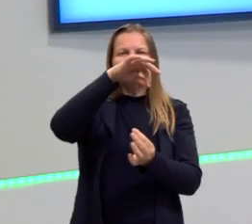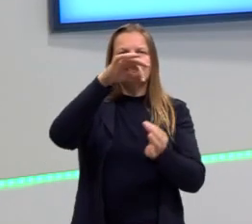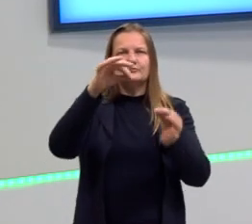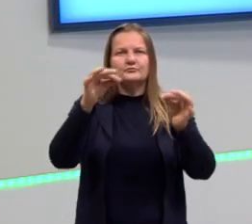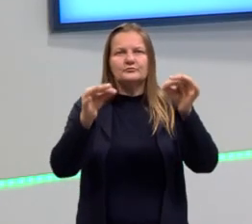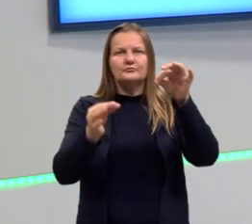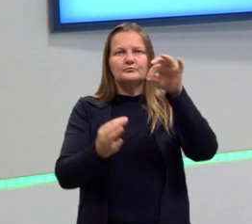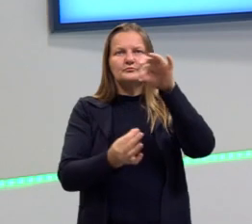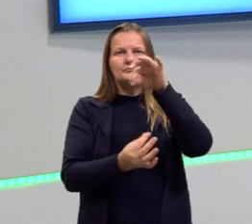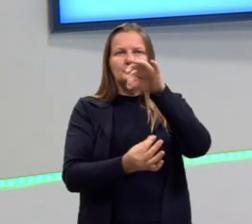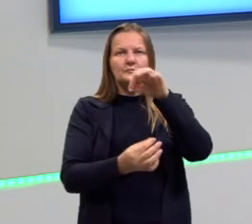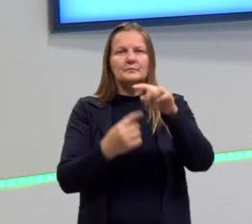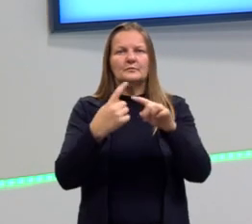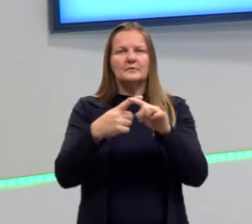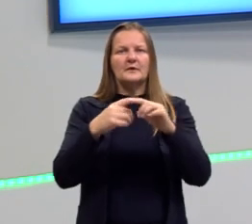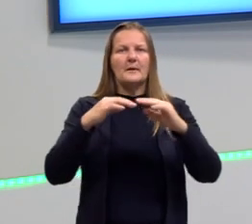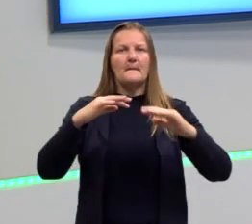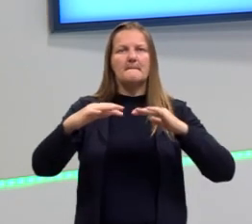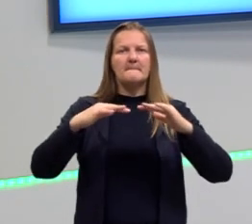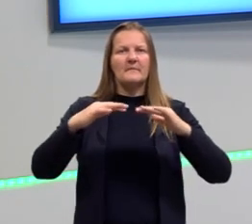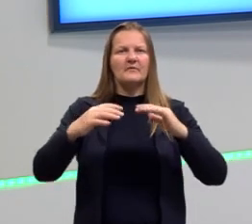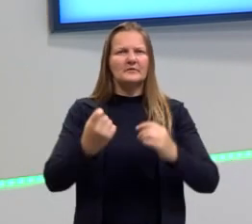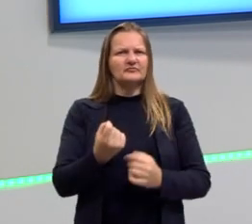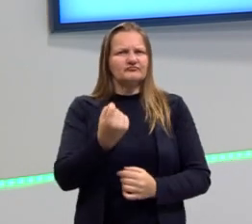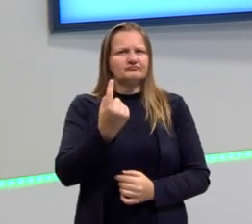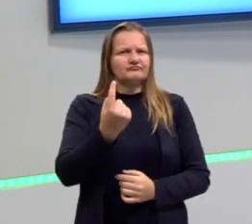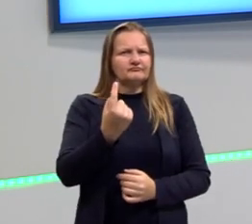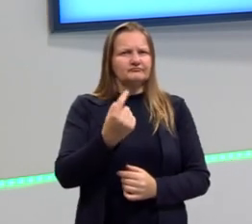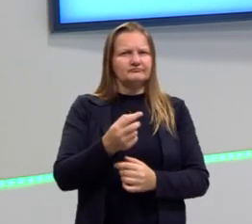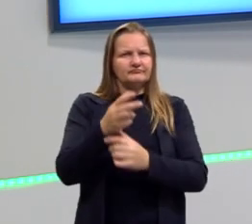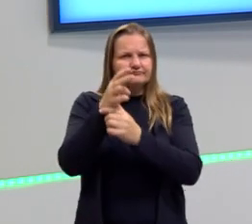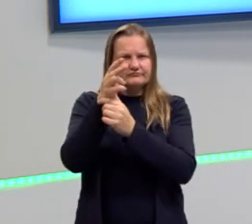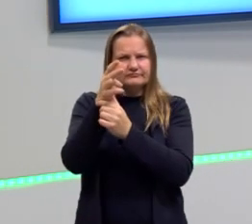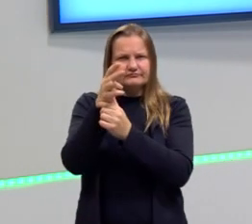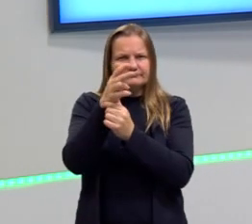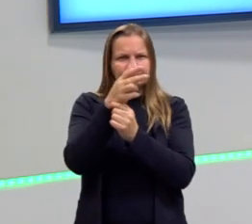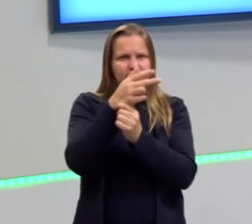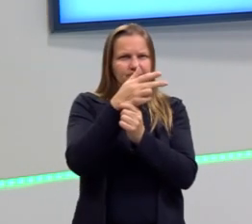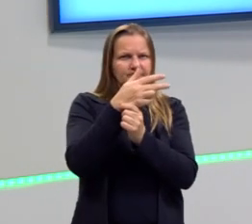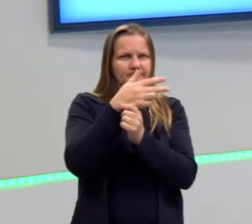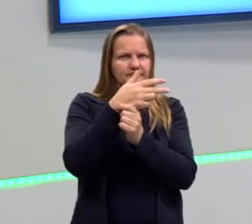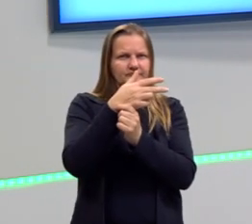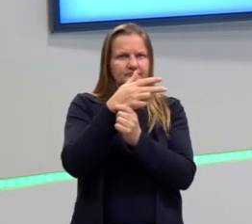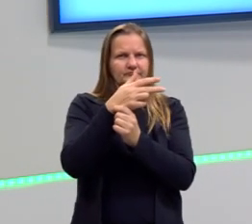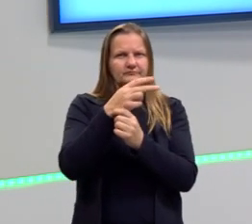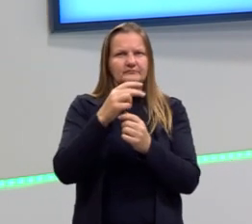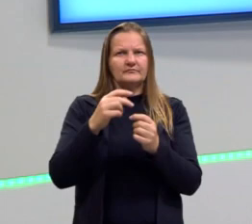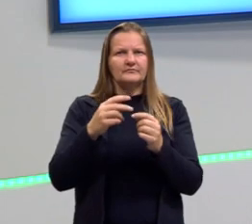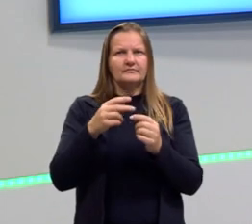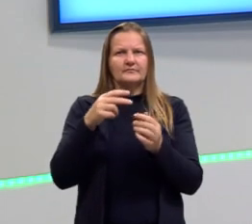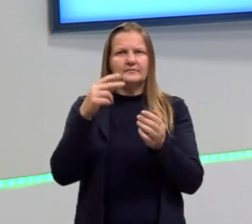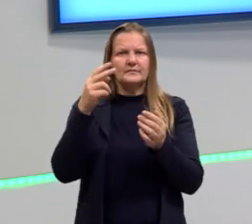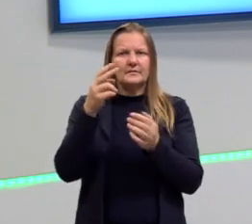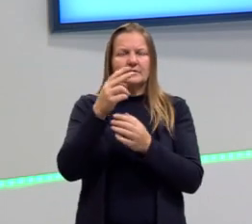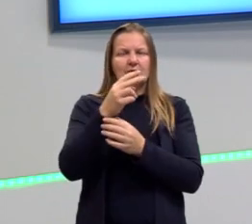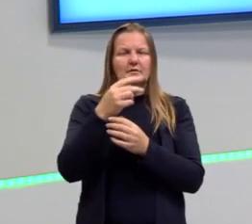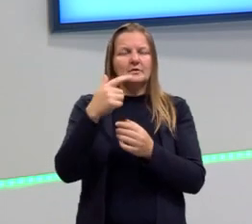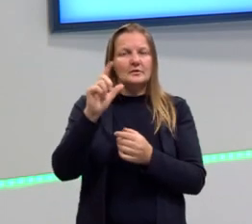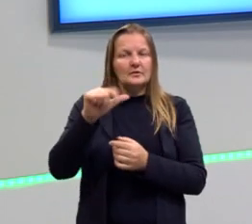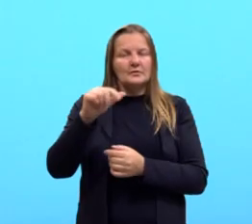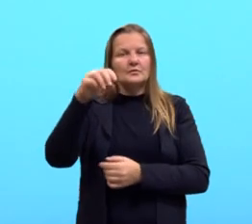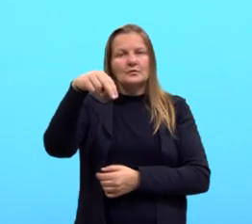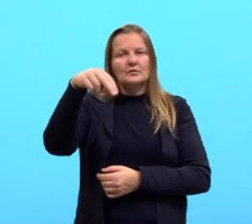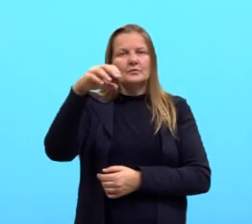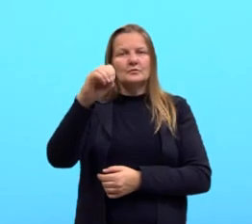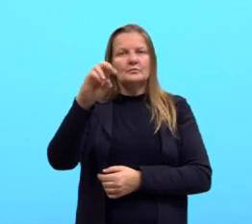reposicionada porque teve nenhum movimento suspeito e a Câmera ela vai vir parar aqui então e Noroeste que